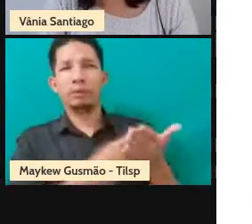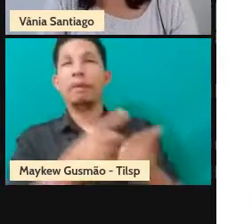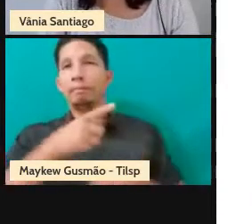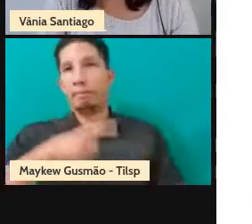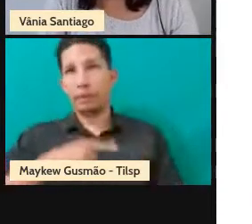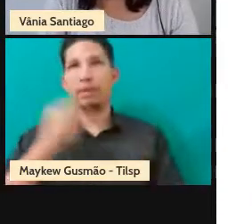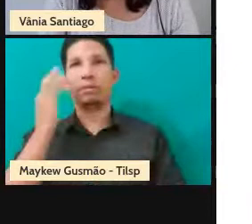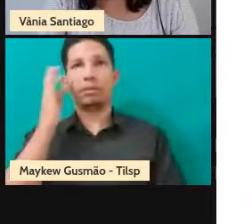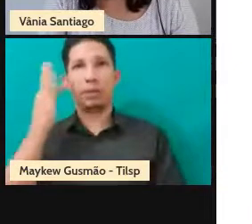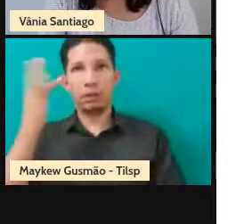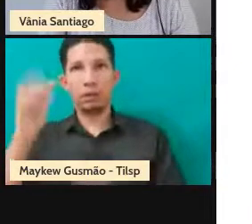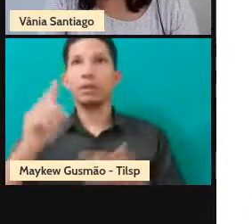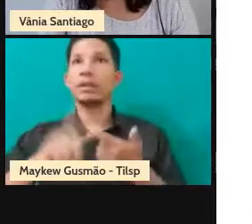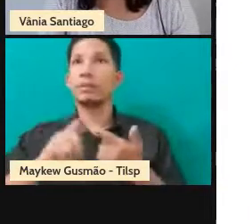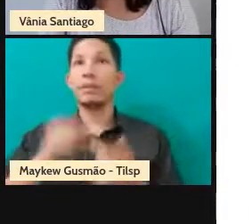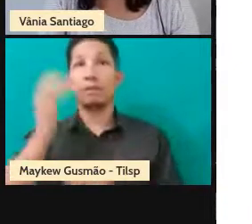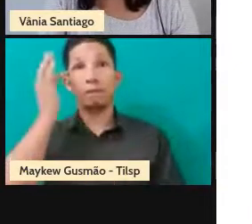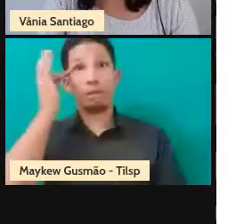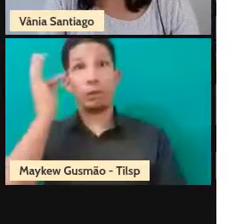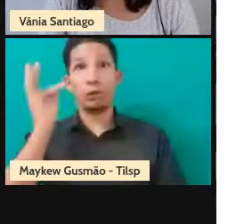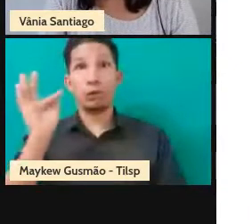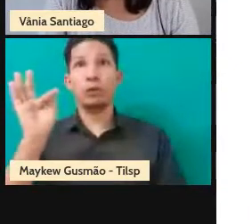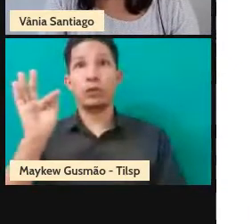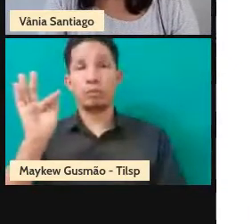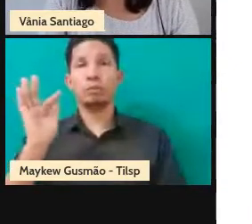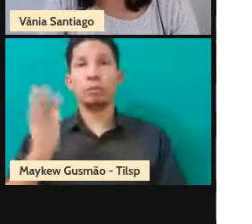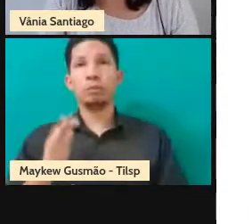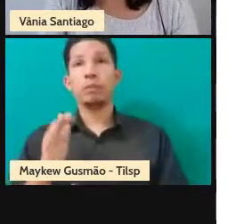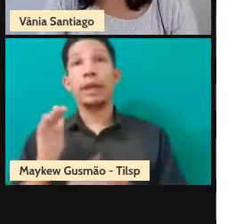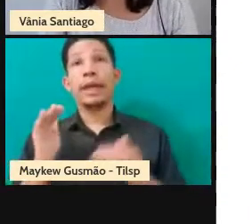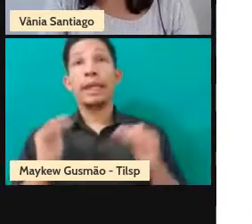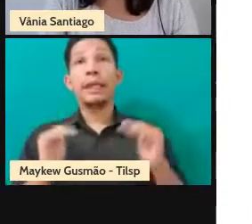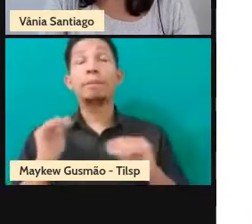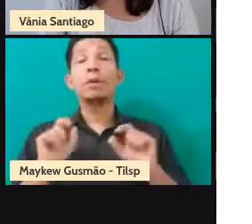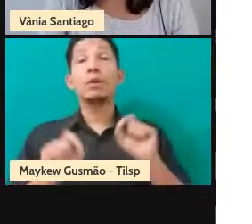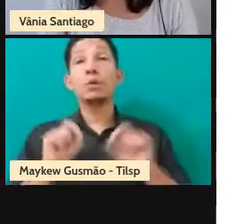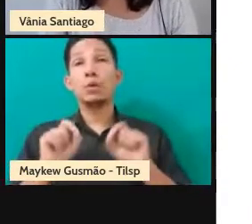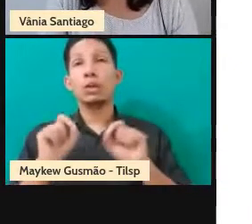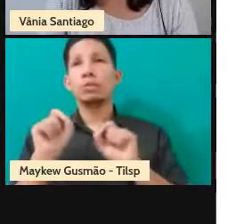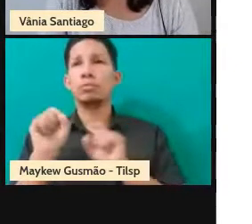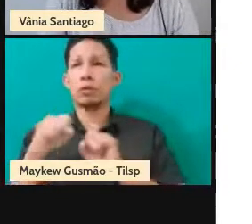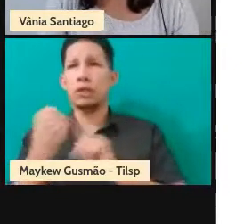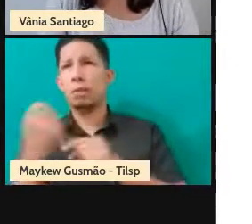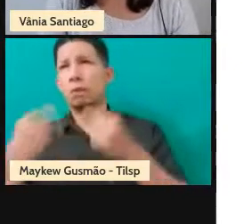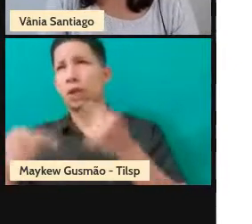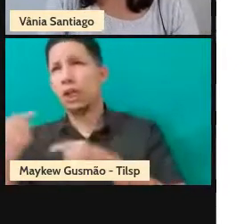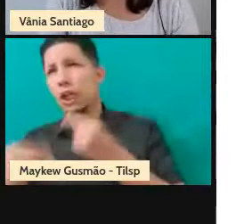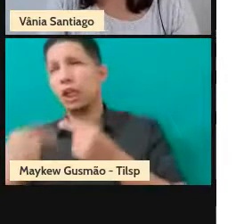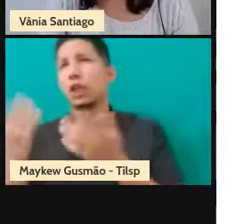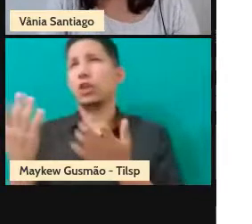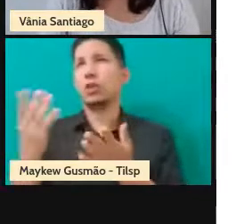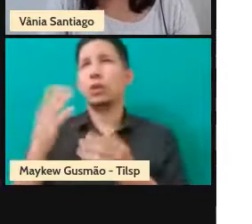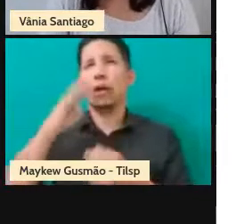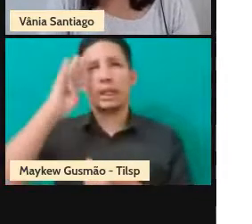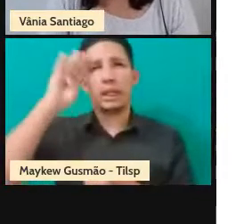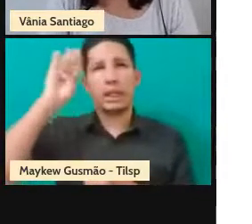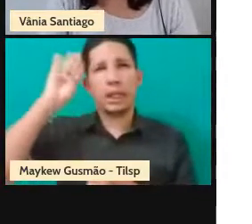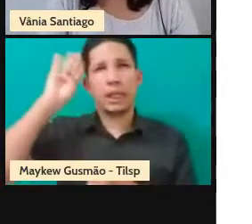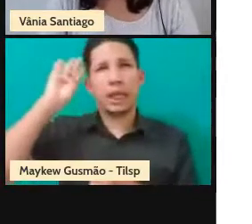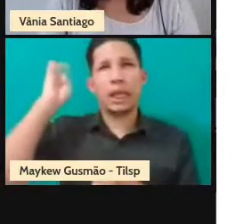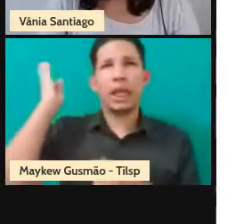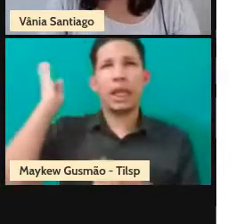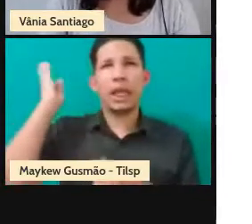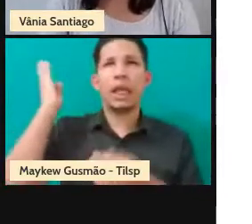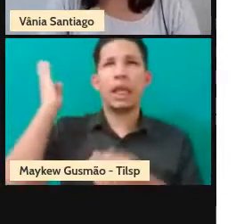e filosófico, que vai depender do viés social, político, acadêmico, jurídico, normativo,